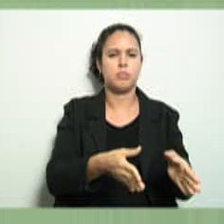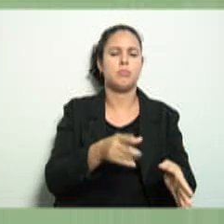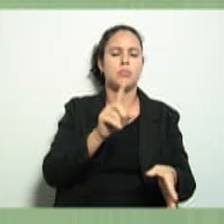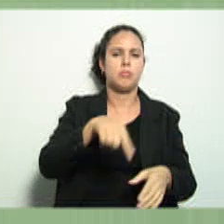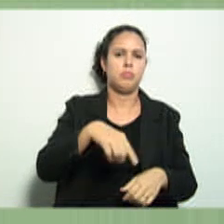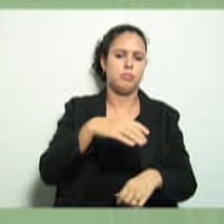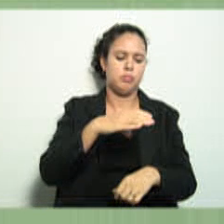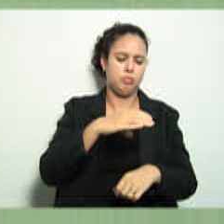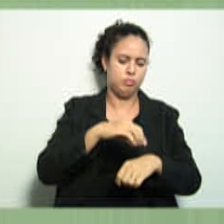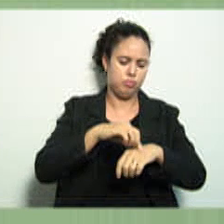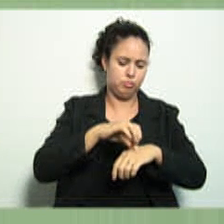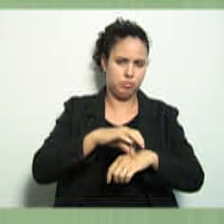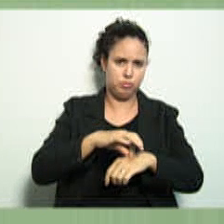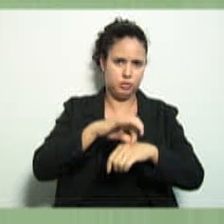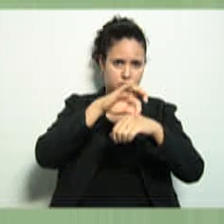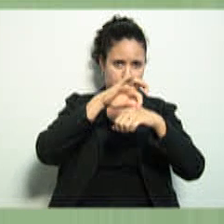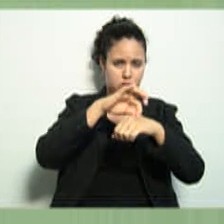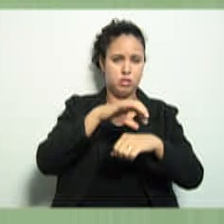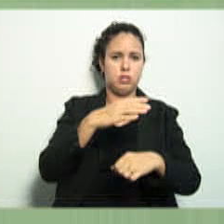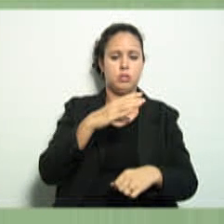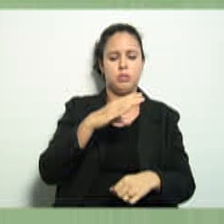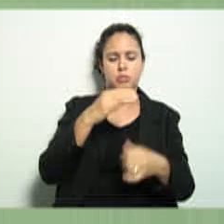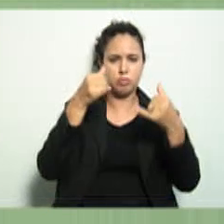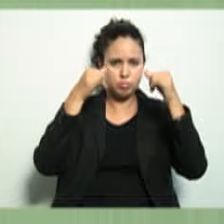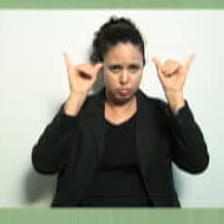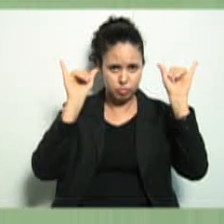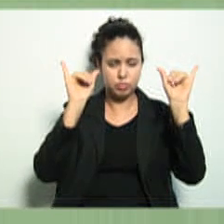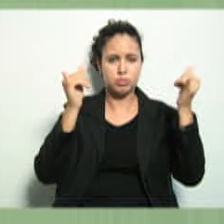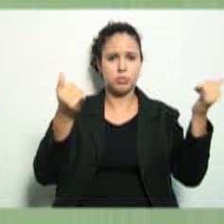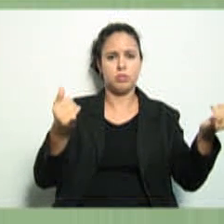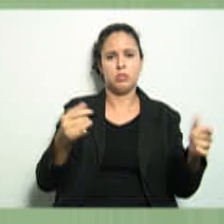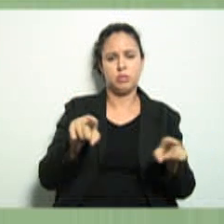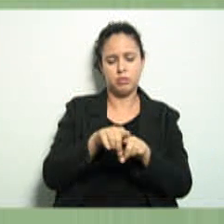e no complexo da soja. Então, nossos